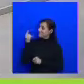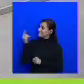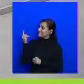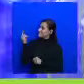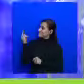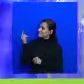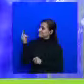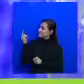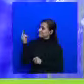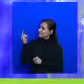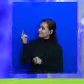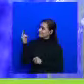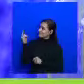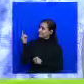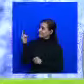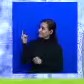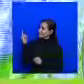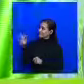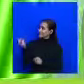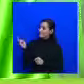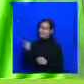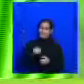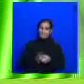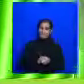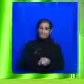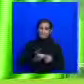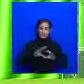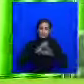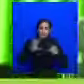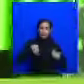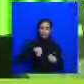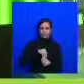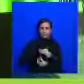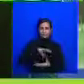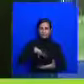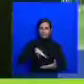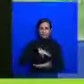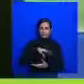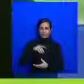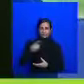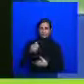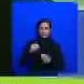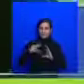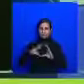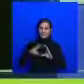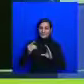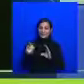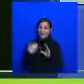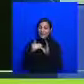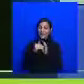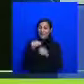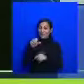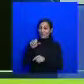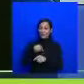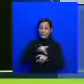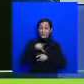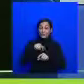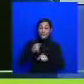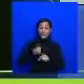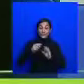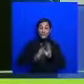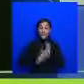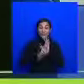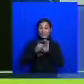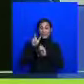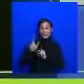Bolas posicionadas, valendo. Globo carregado, embaralhando 10 bolas numeradas de 0 a 9. Sorteio do